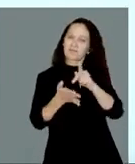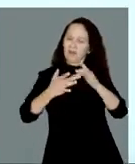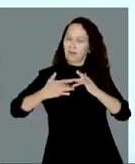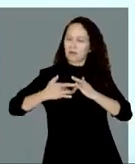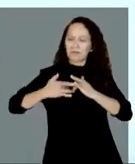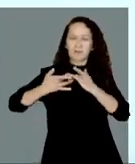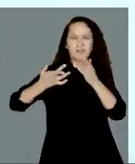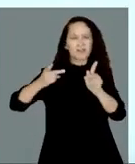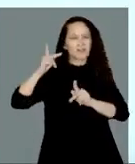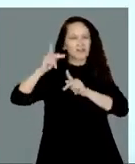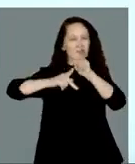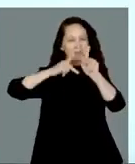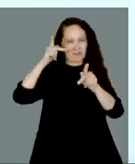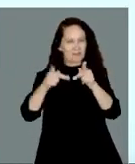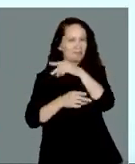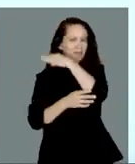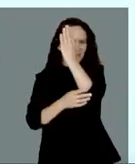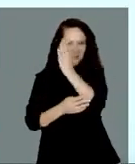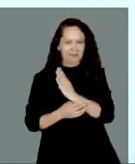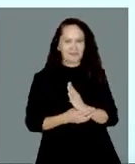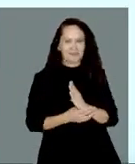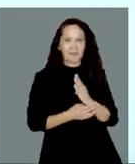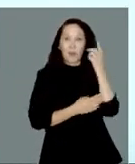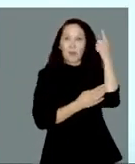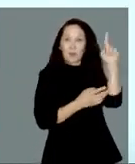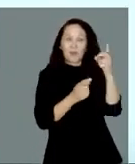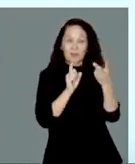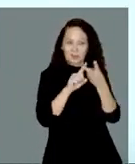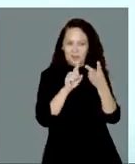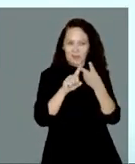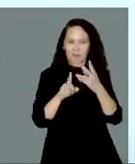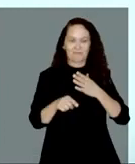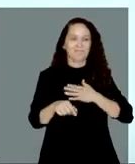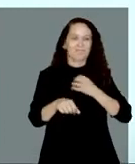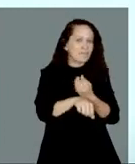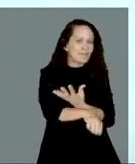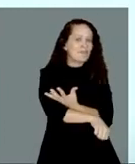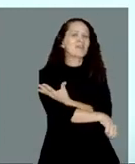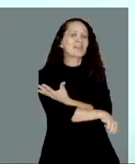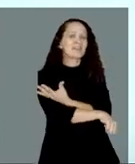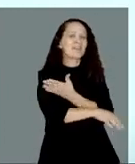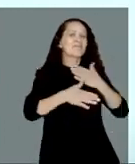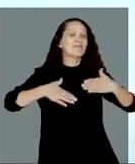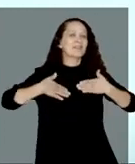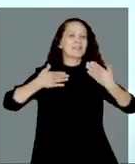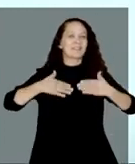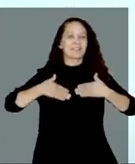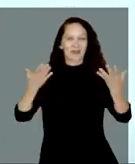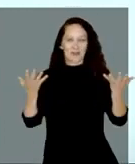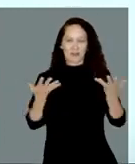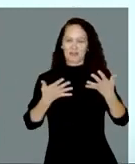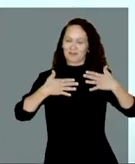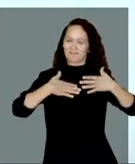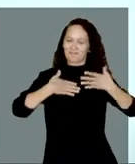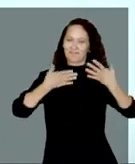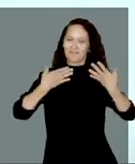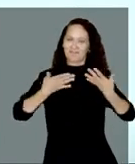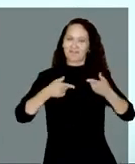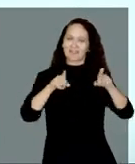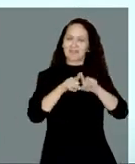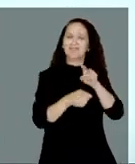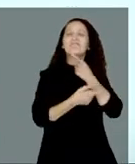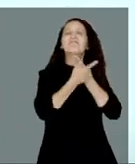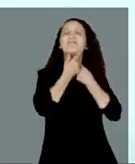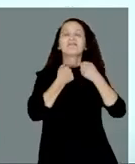prédio suntuoso, bem construído, grande, amplo, mas ele é